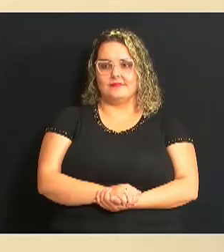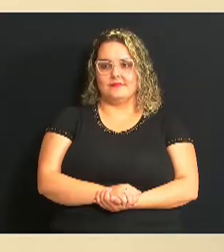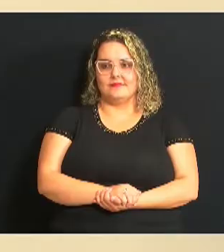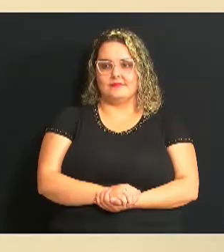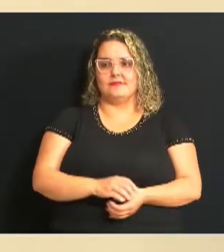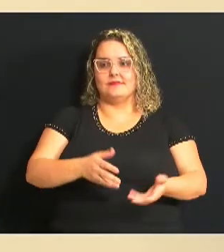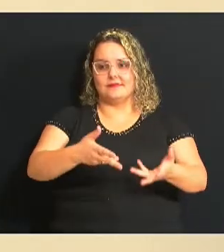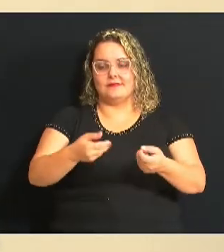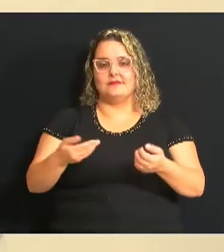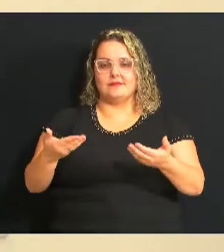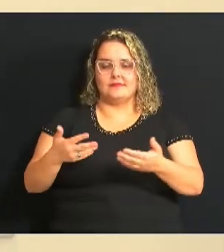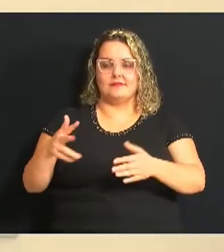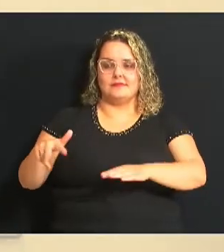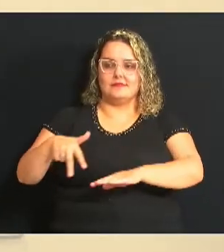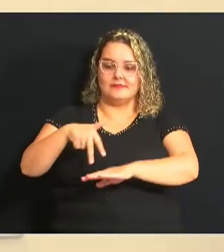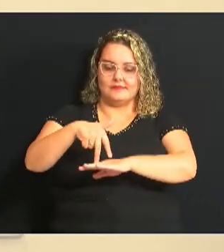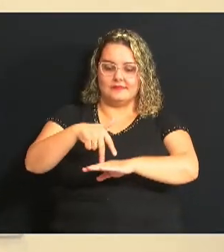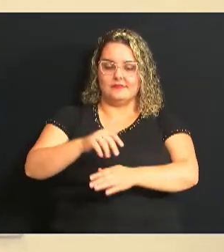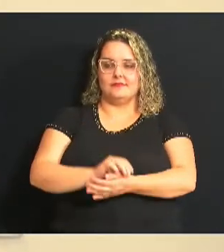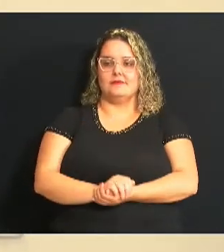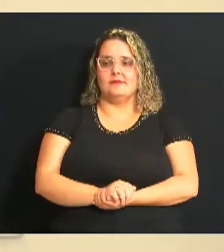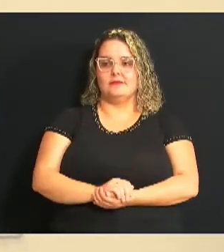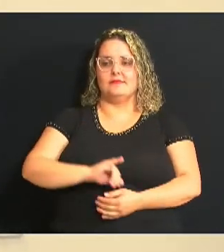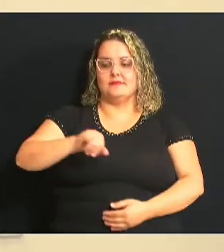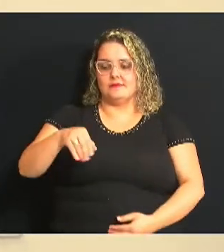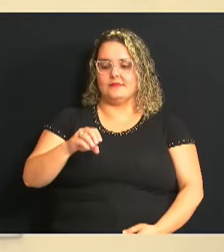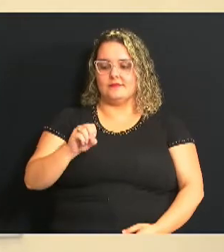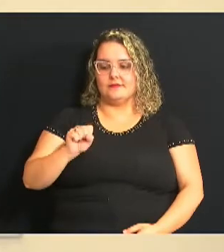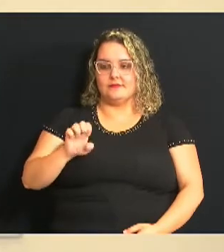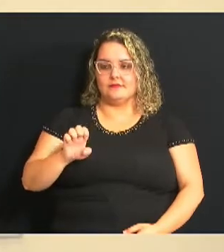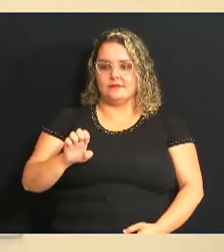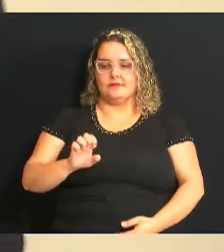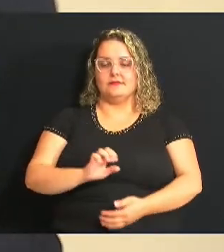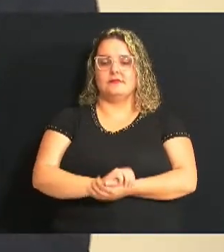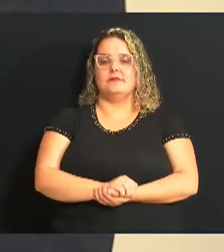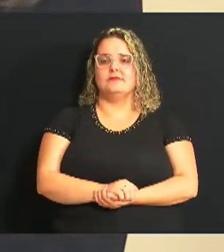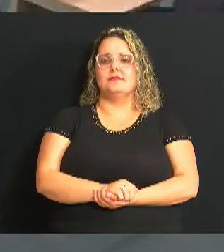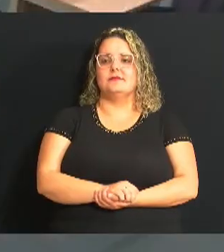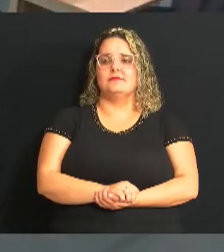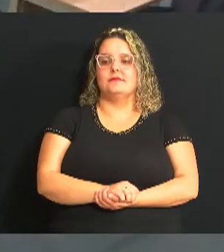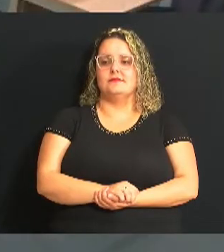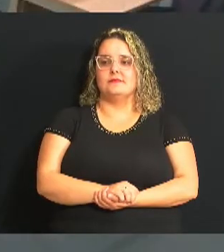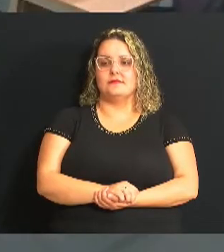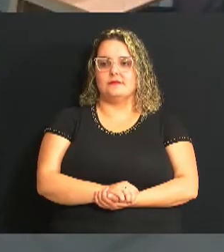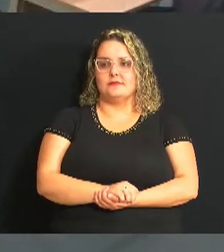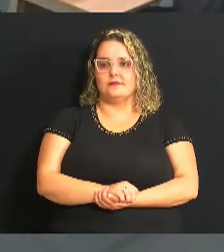Convidamos agora à tribuna José Luiz Trinquinato.